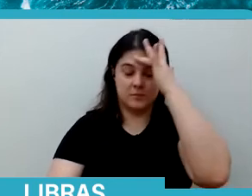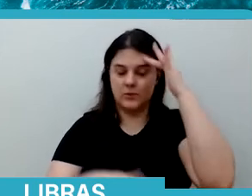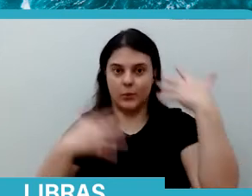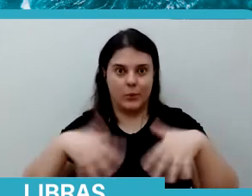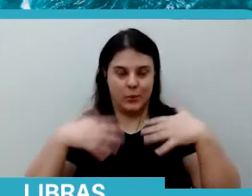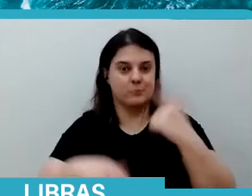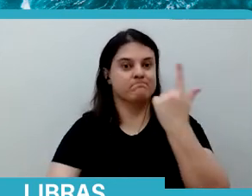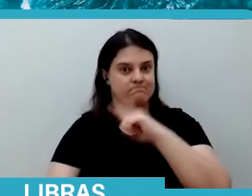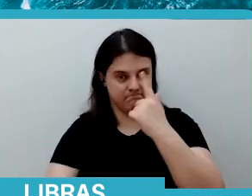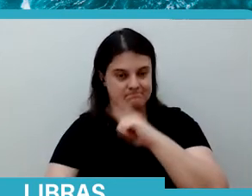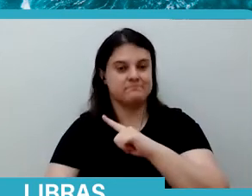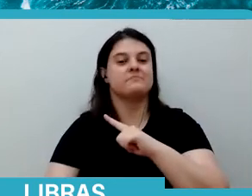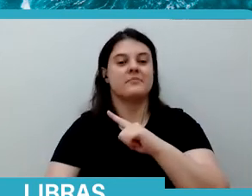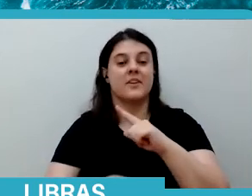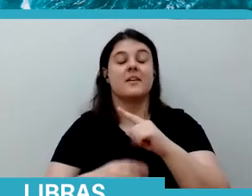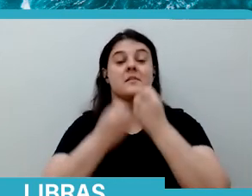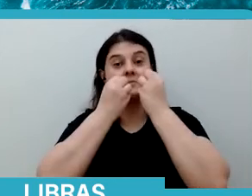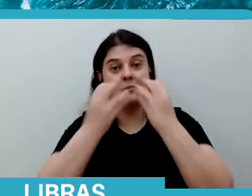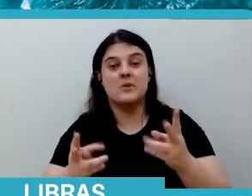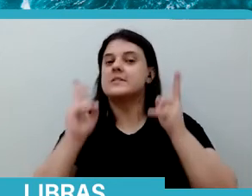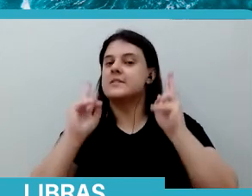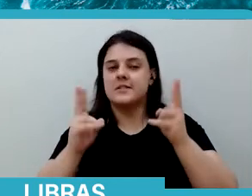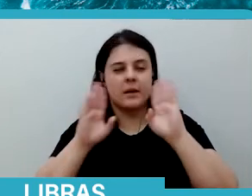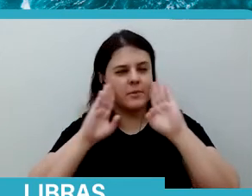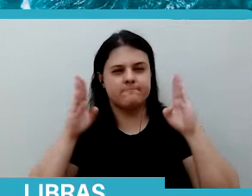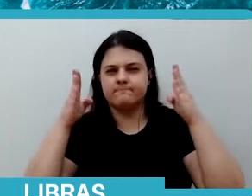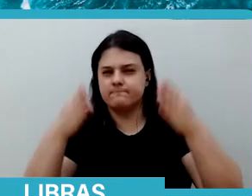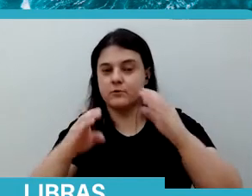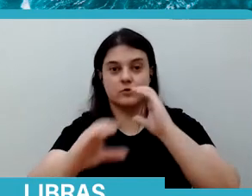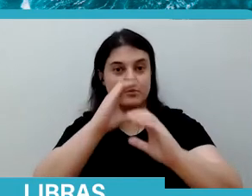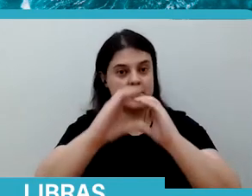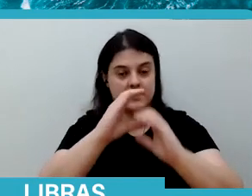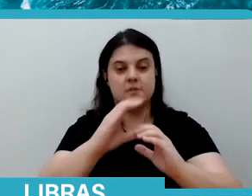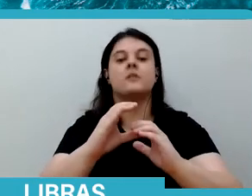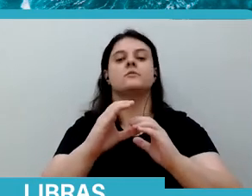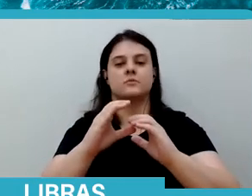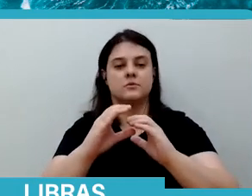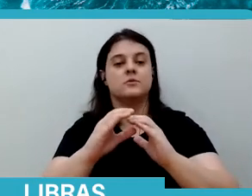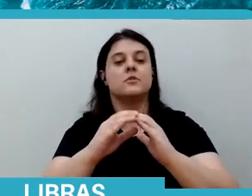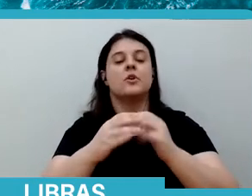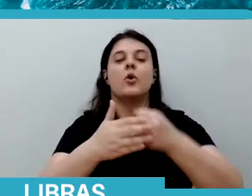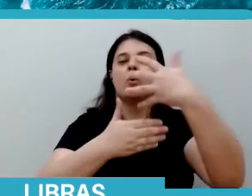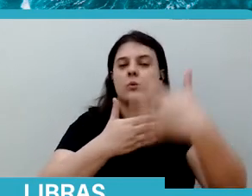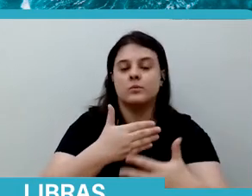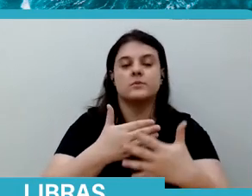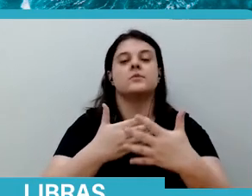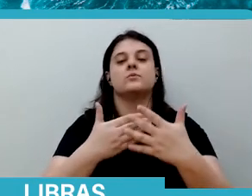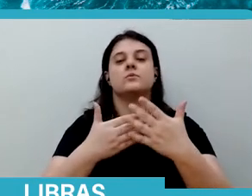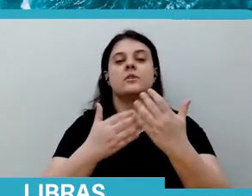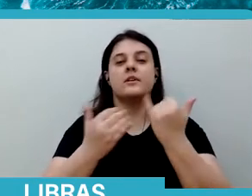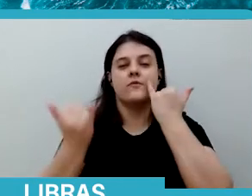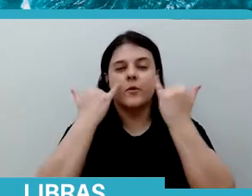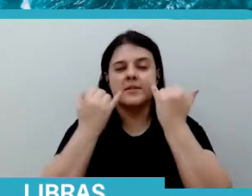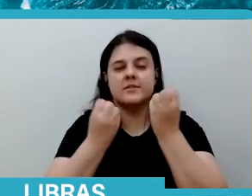enorme já infelizmente a gente sempre voltou a nossa comunicação é para conteúdos que